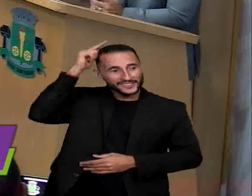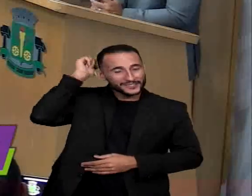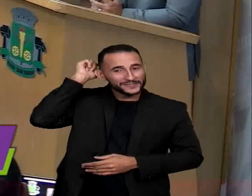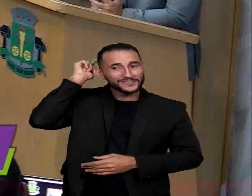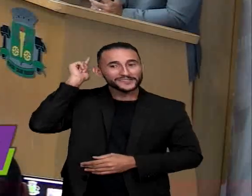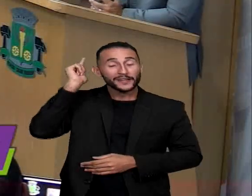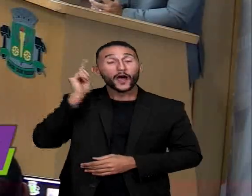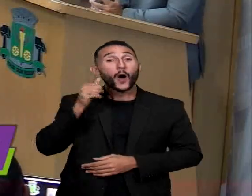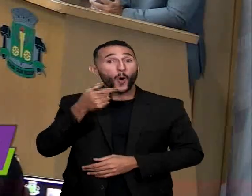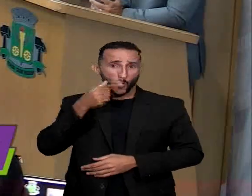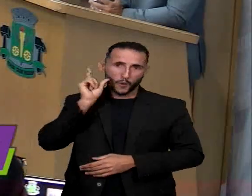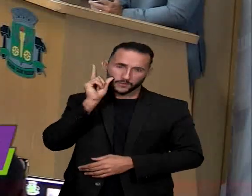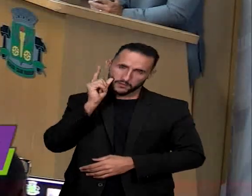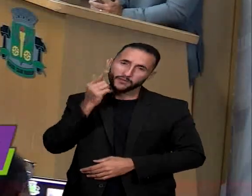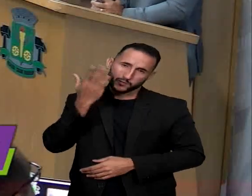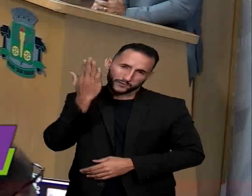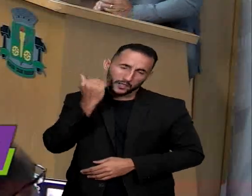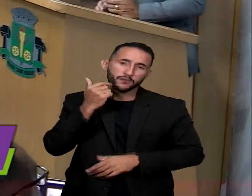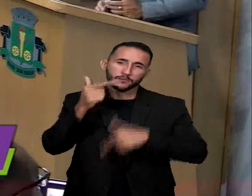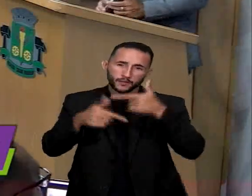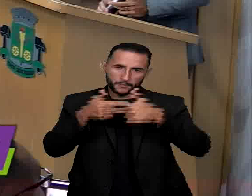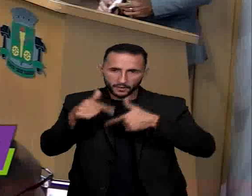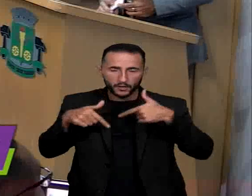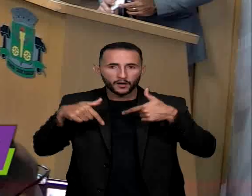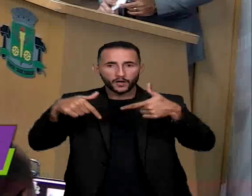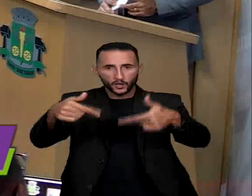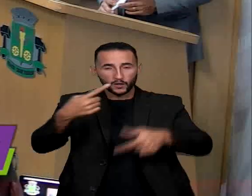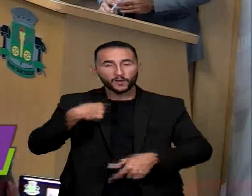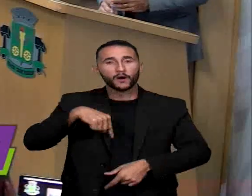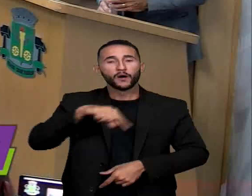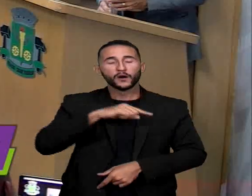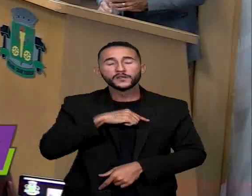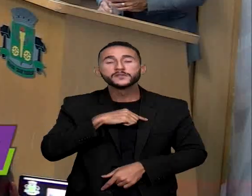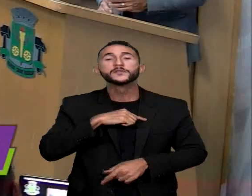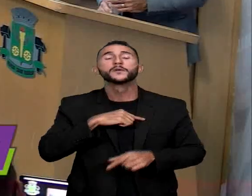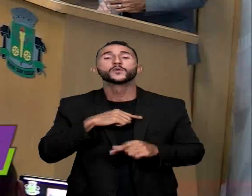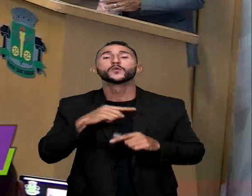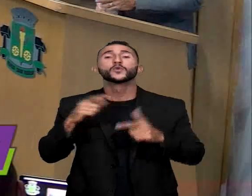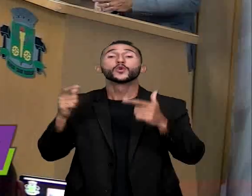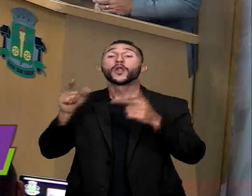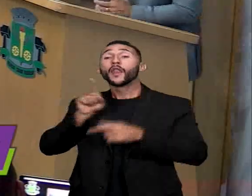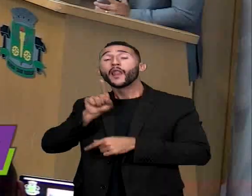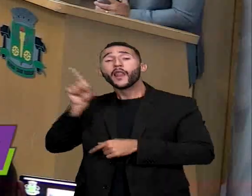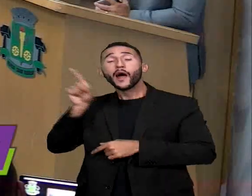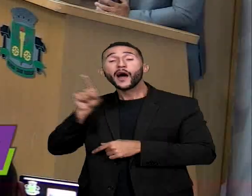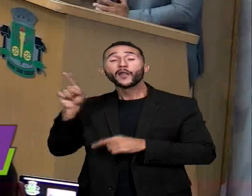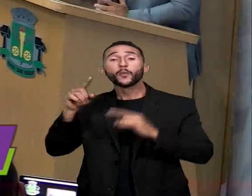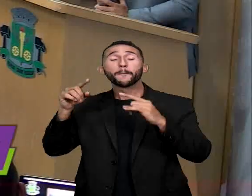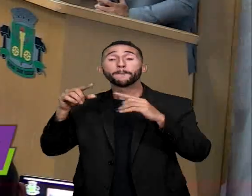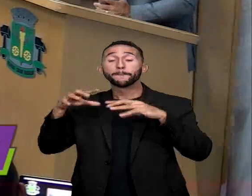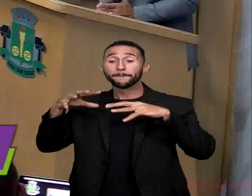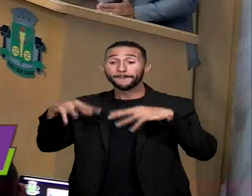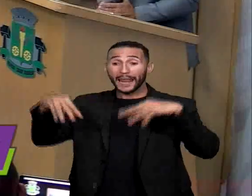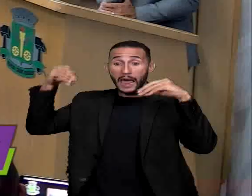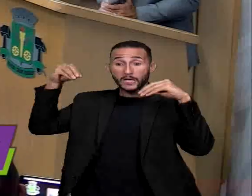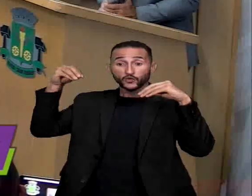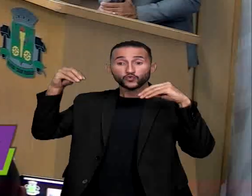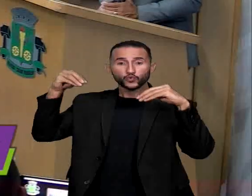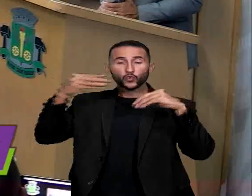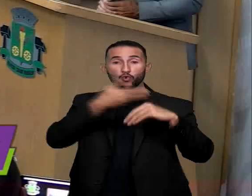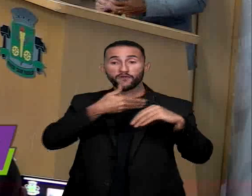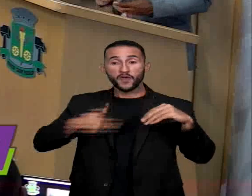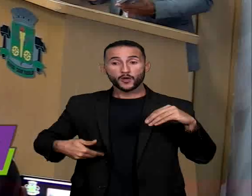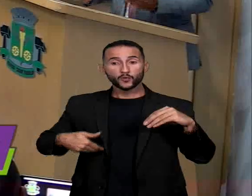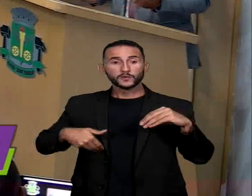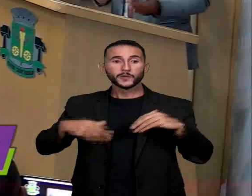empenho Ontem nós saímos do do Palácio do Governo de São Paulo eram quase 10 horas da noite n eu